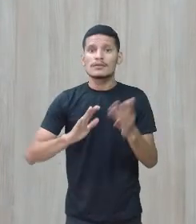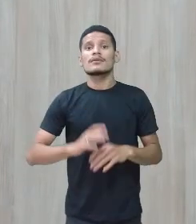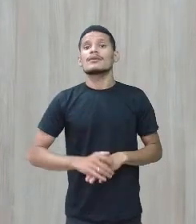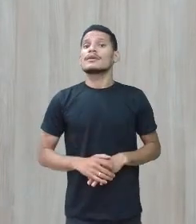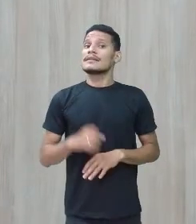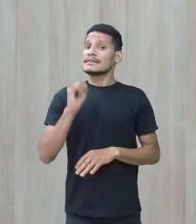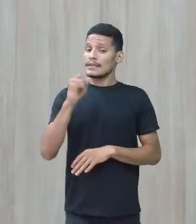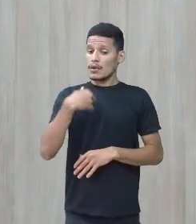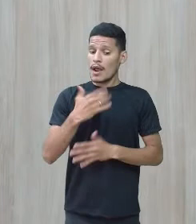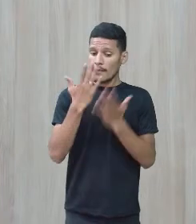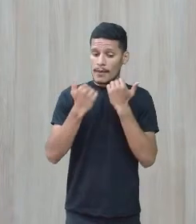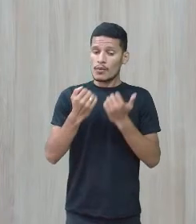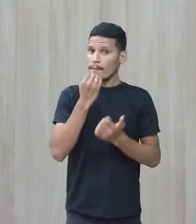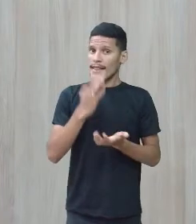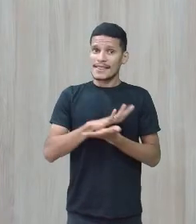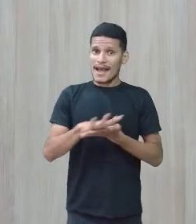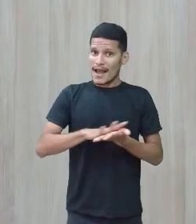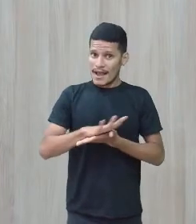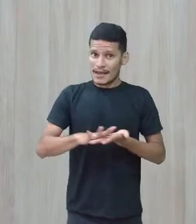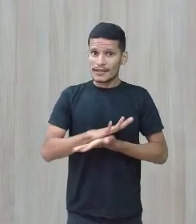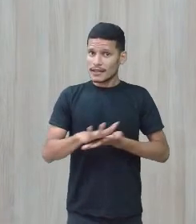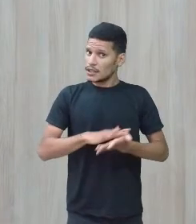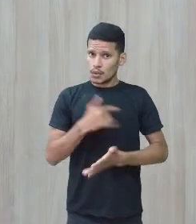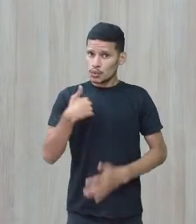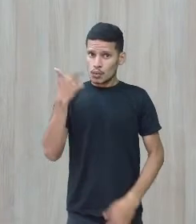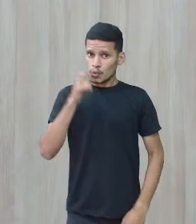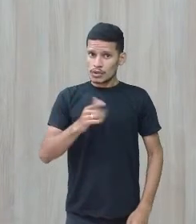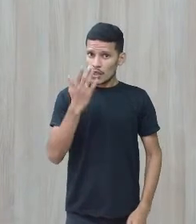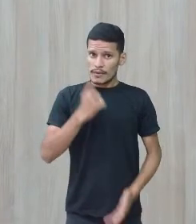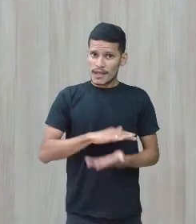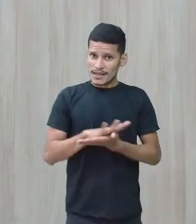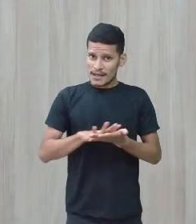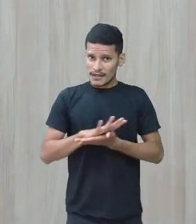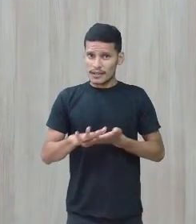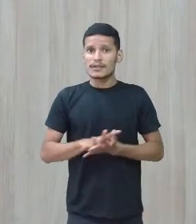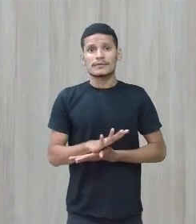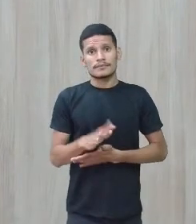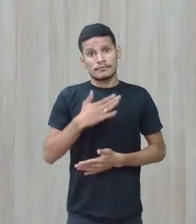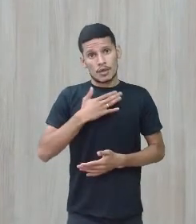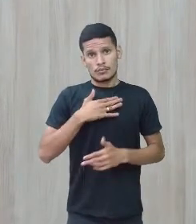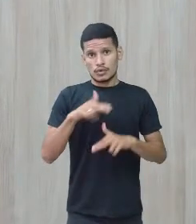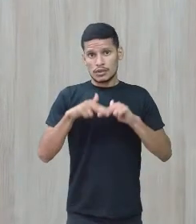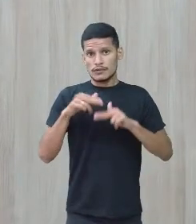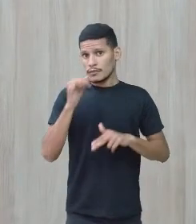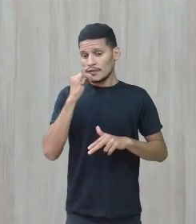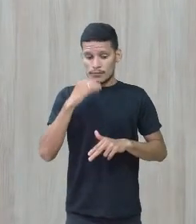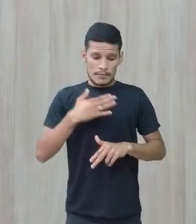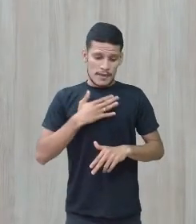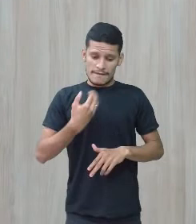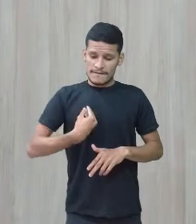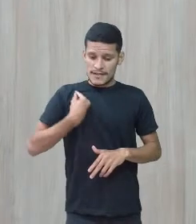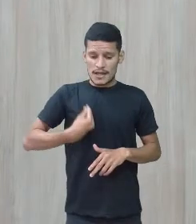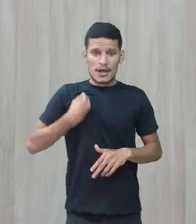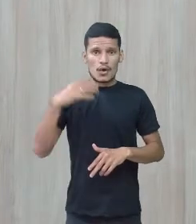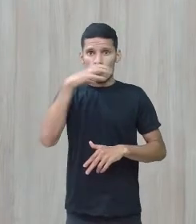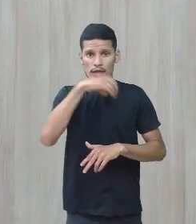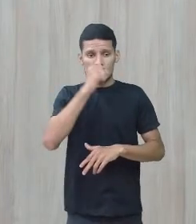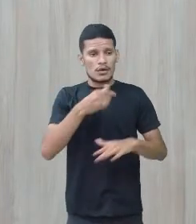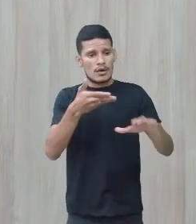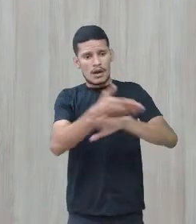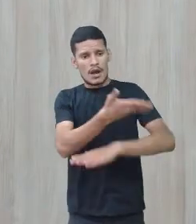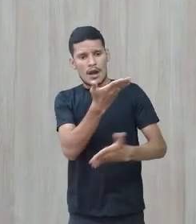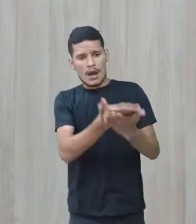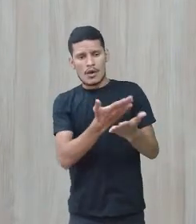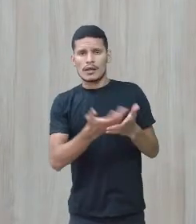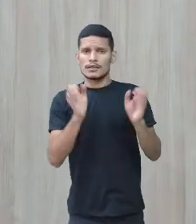se eu não me alimento bem, se eu não consigo me alimentar bem por algum motivo, o meu motivo, por exemplo, minha vida é bem corrida, eu saio, vou dar uma aula, faço isso, faço não sei o